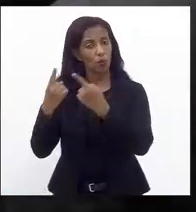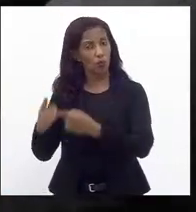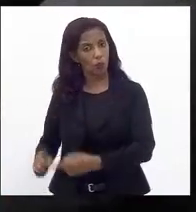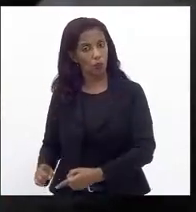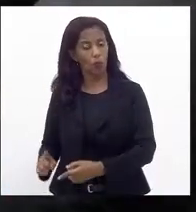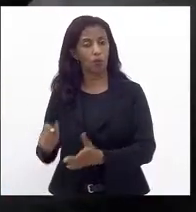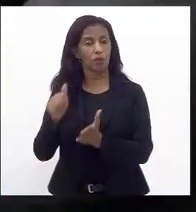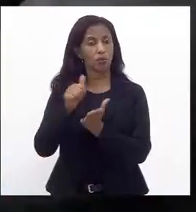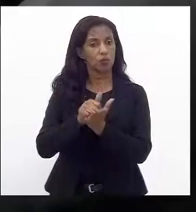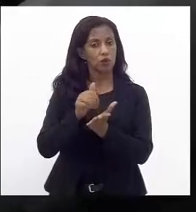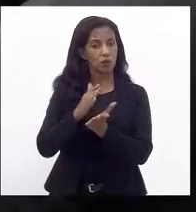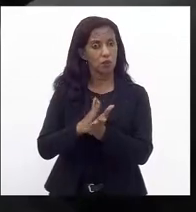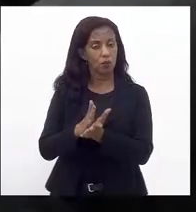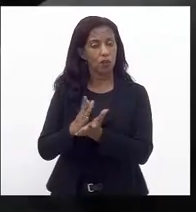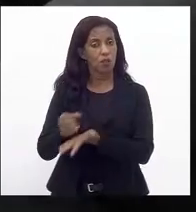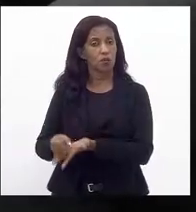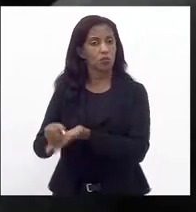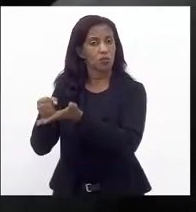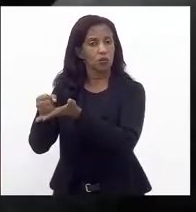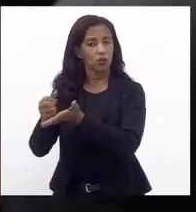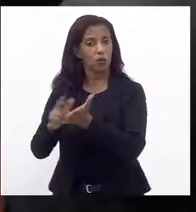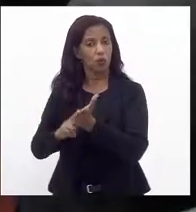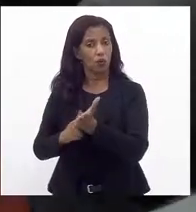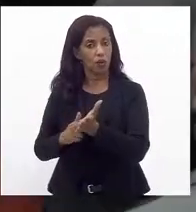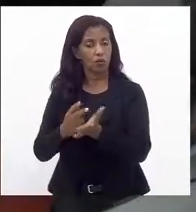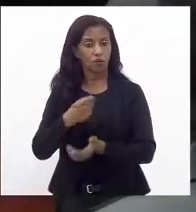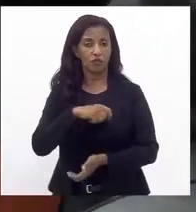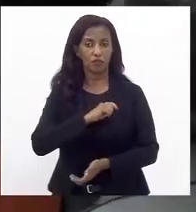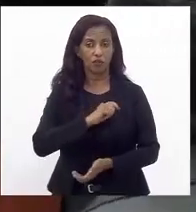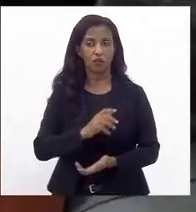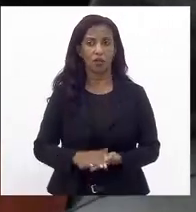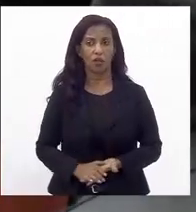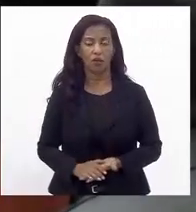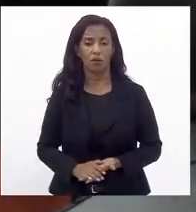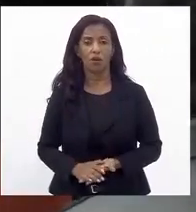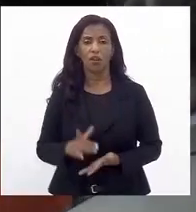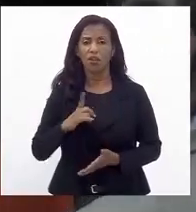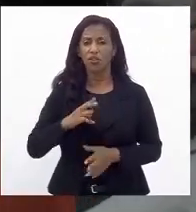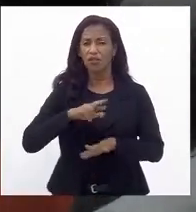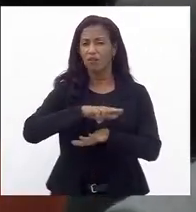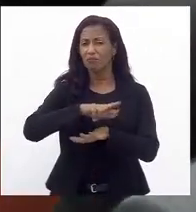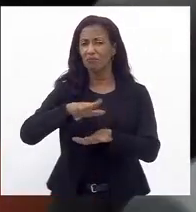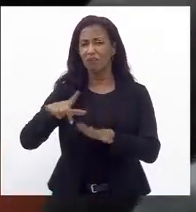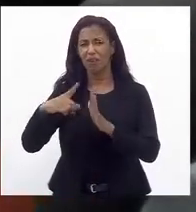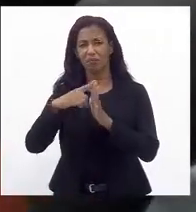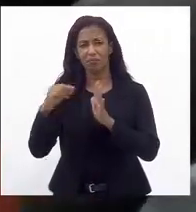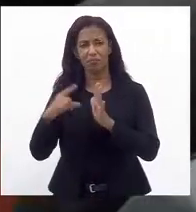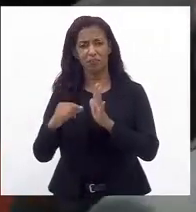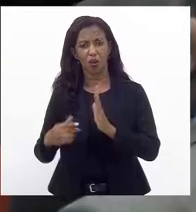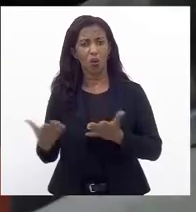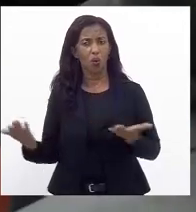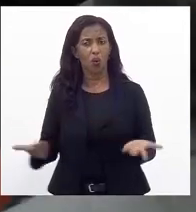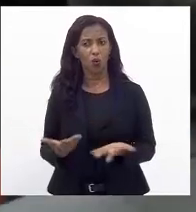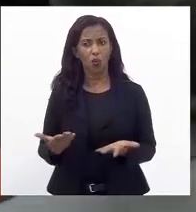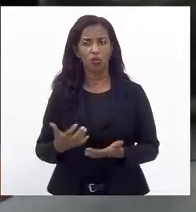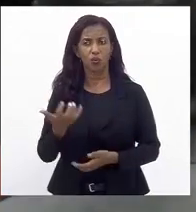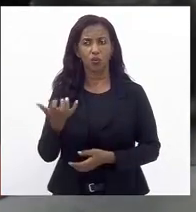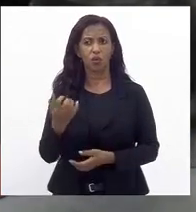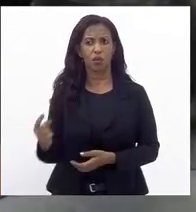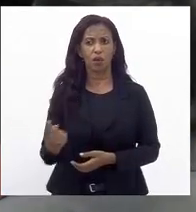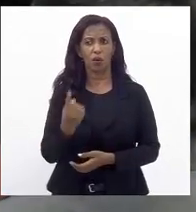contra as concepções que sustentam o regime de recuperação fiscal tinha várias stakes hoje inclusive que mantém um